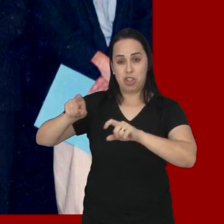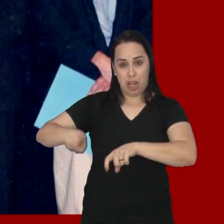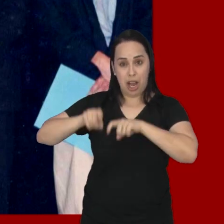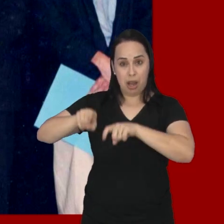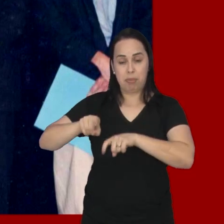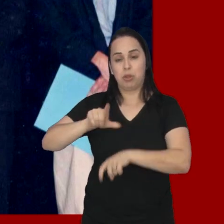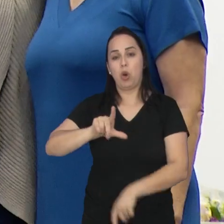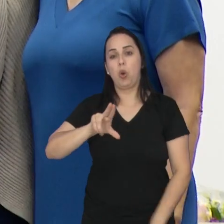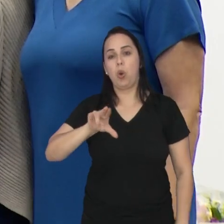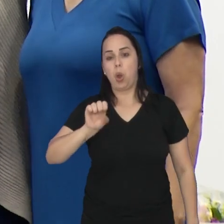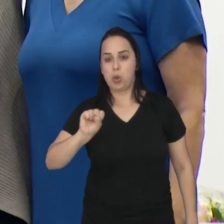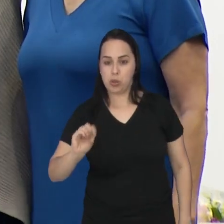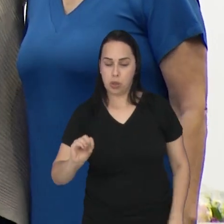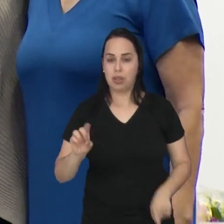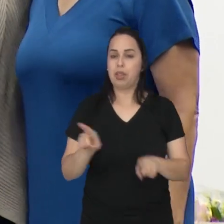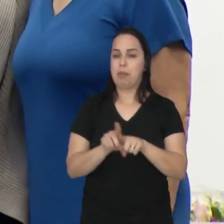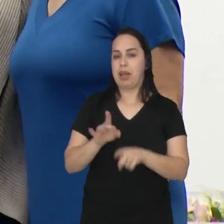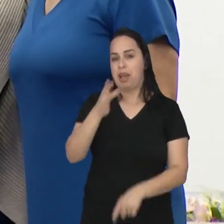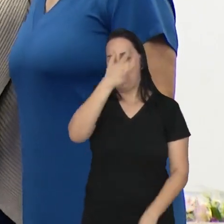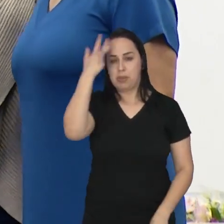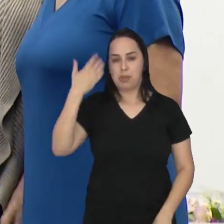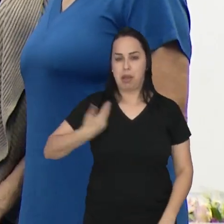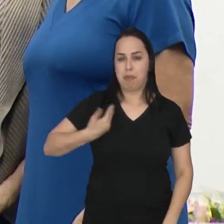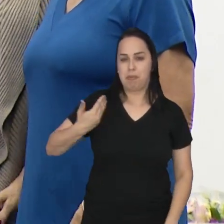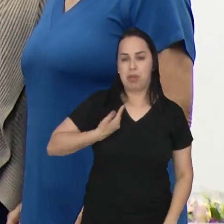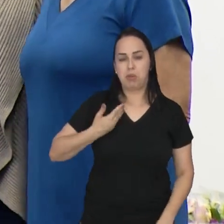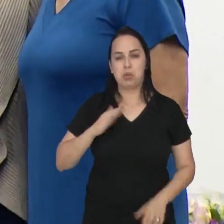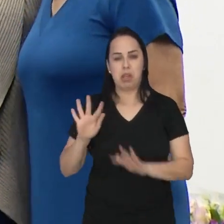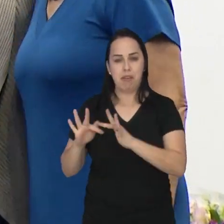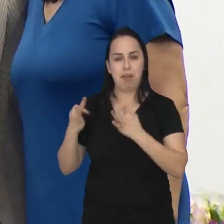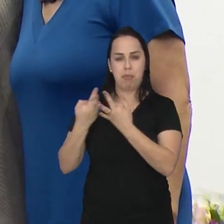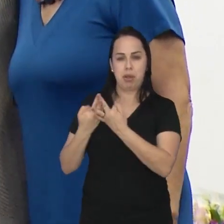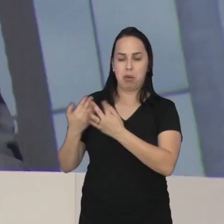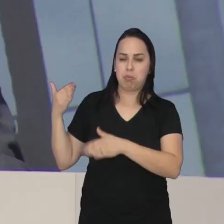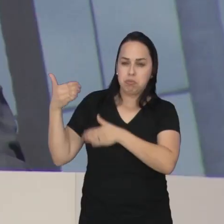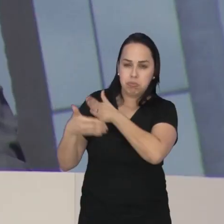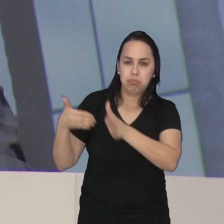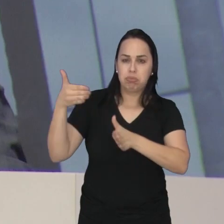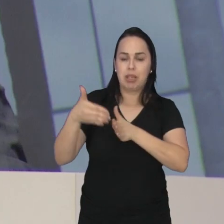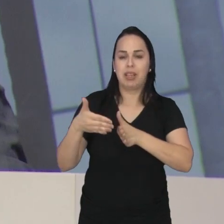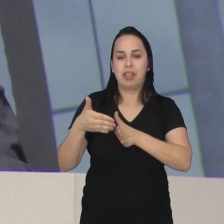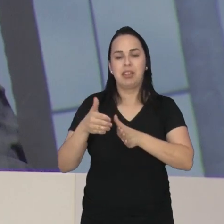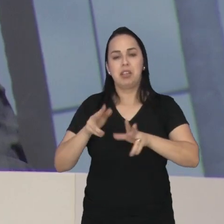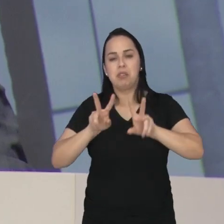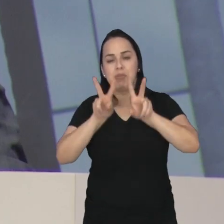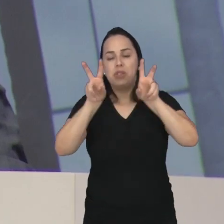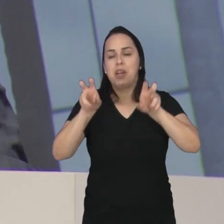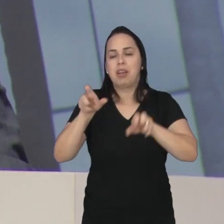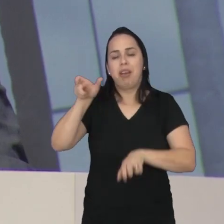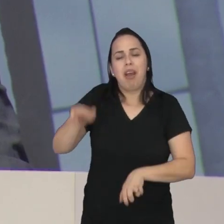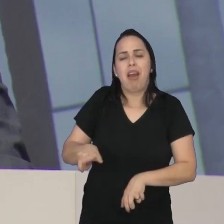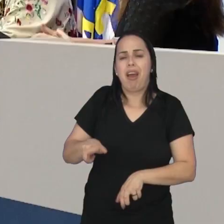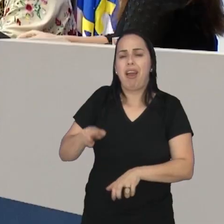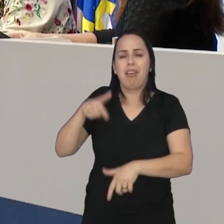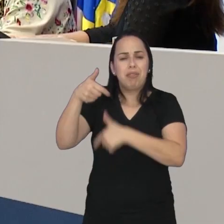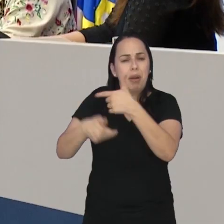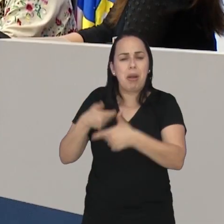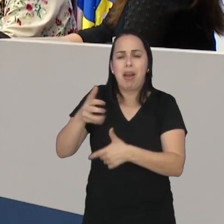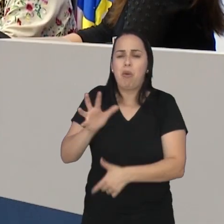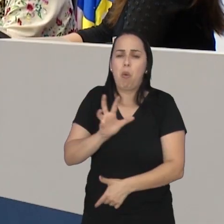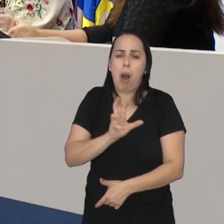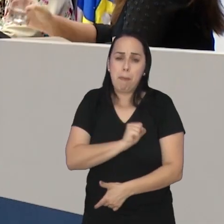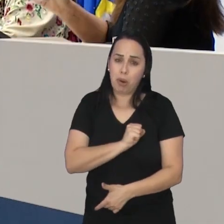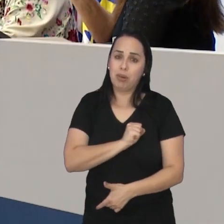foi presidente. Amigos e parentes presentes na cerimônia também destacaram o amor com que ela desempenhava cada uma